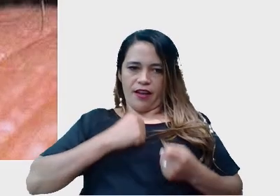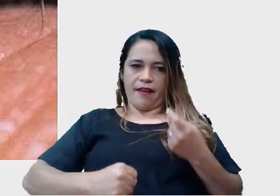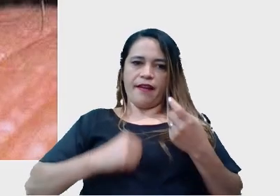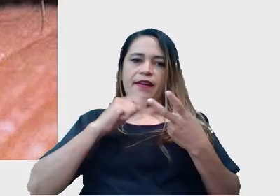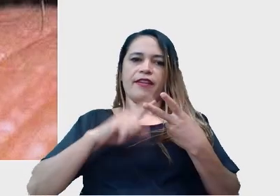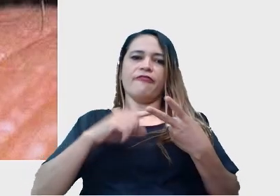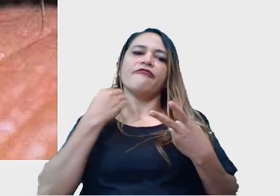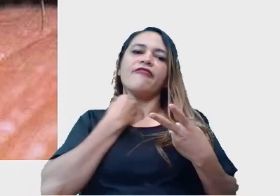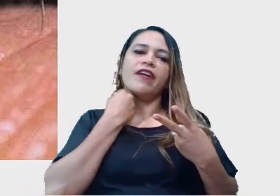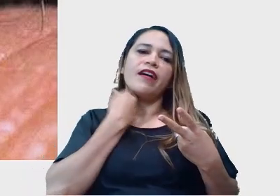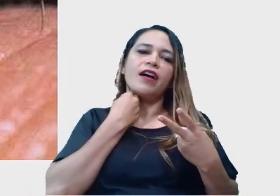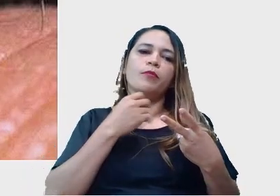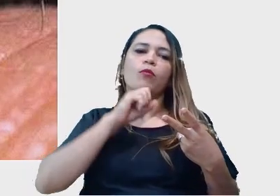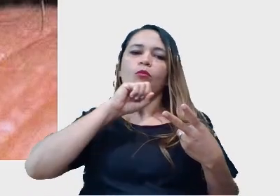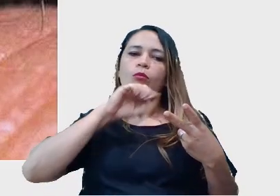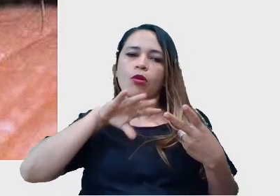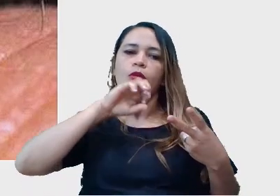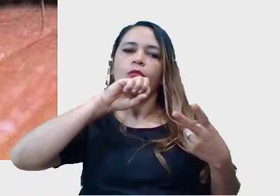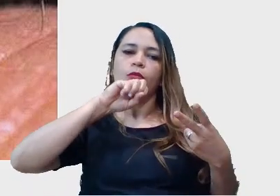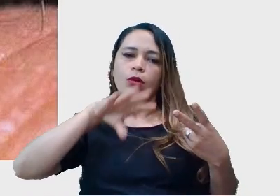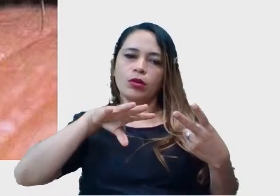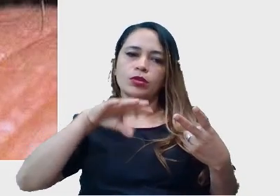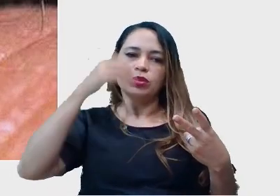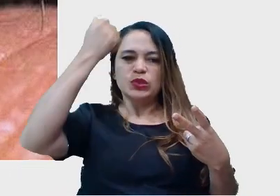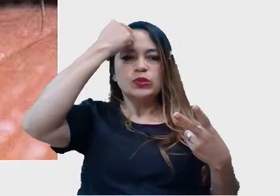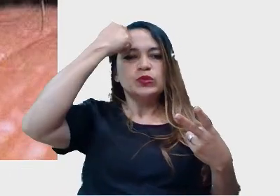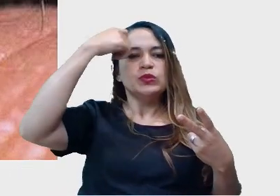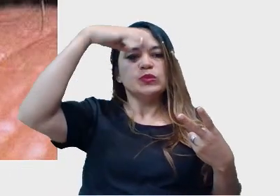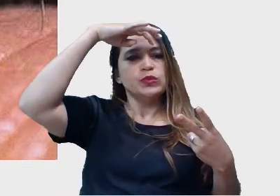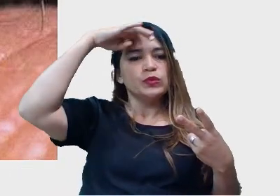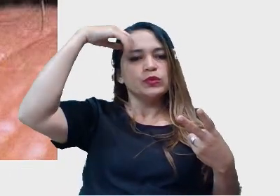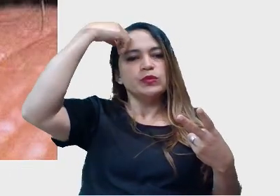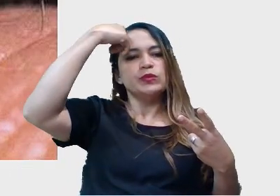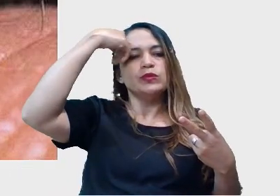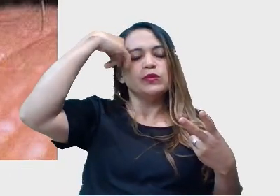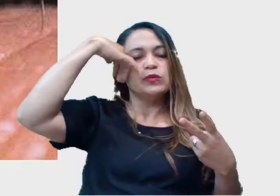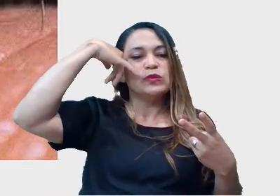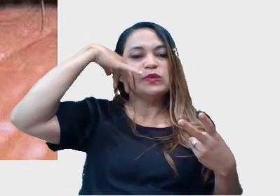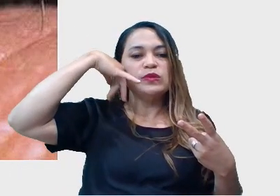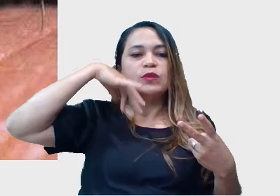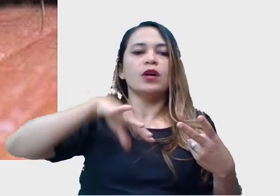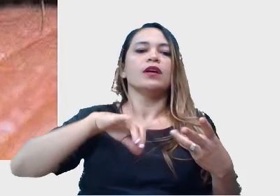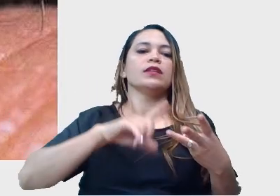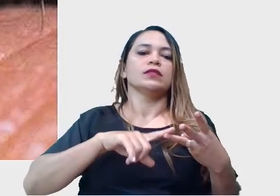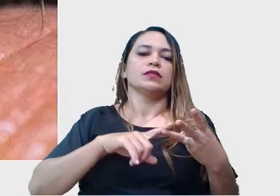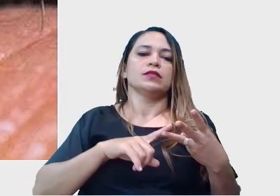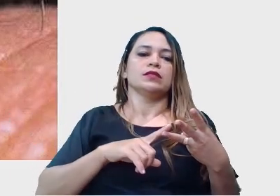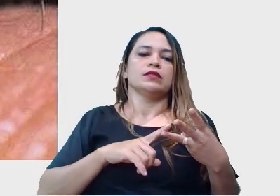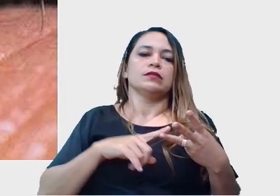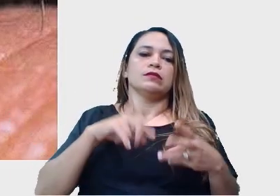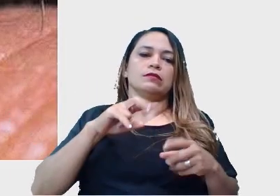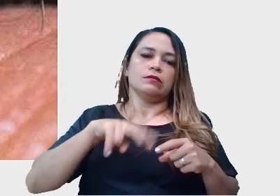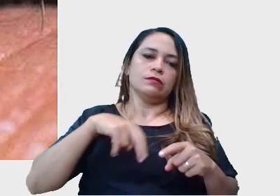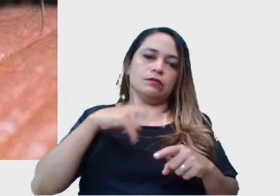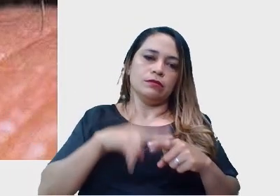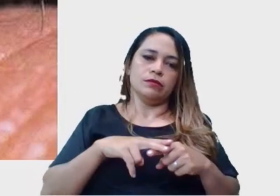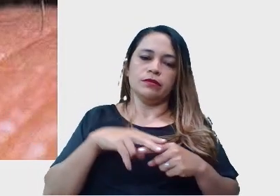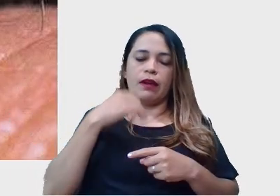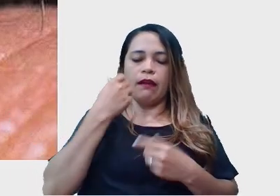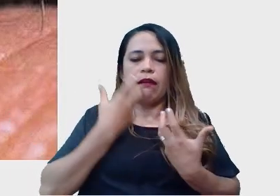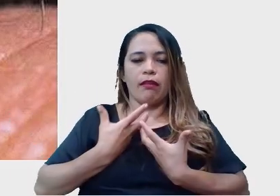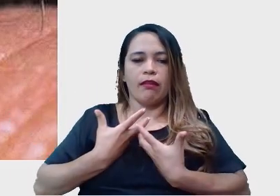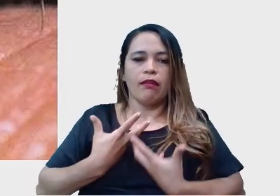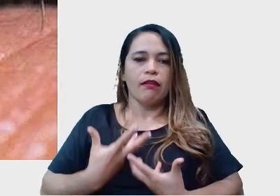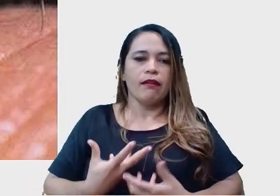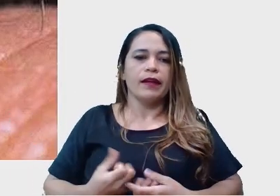Diarreia, febre, tosse, sudorese, que é começar uma transpiração muito excessiva, prostração, que é